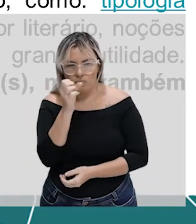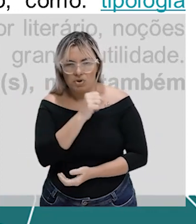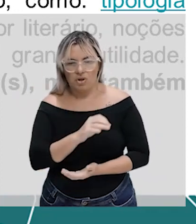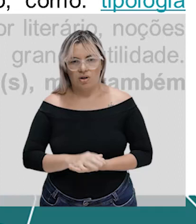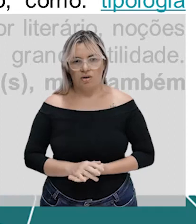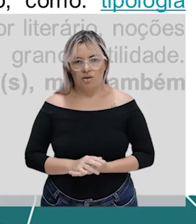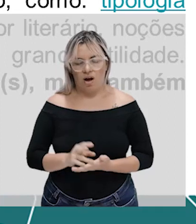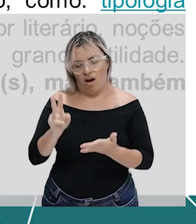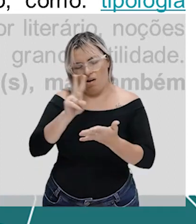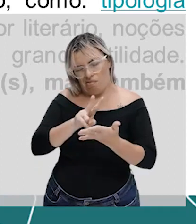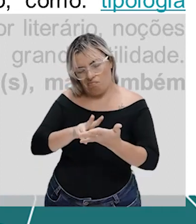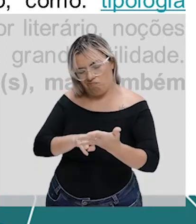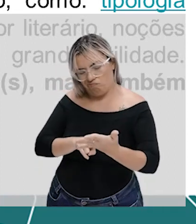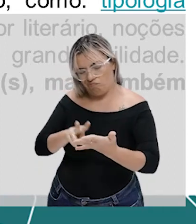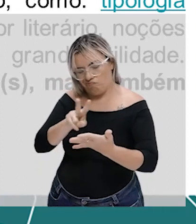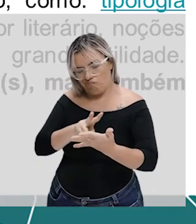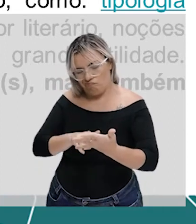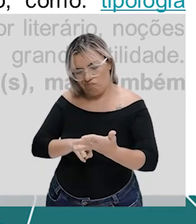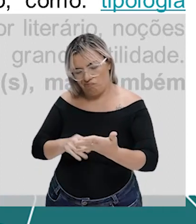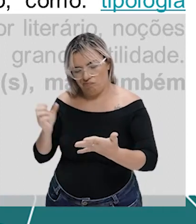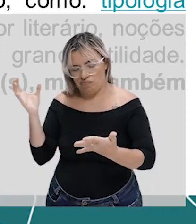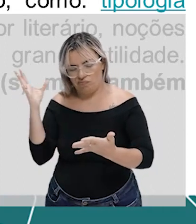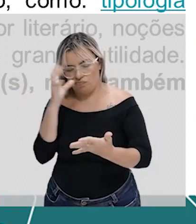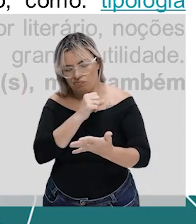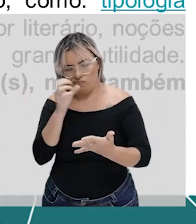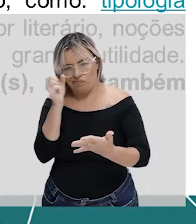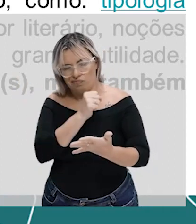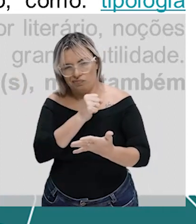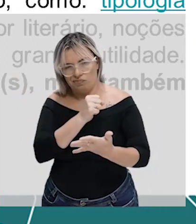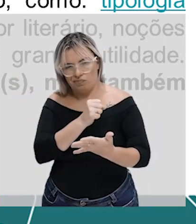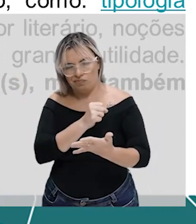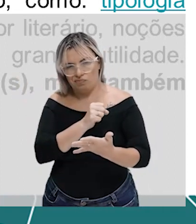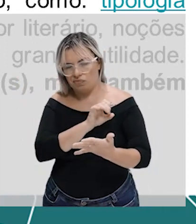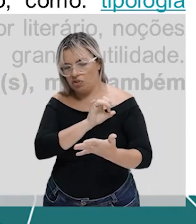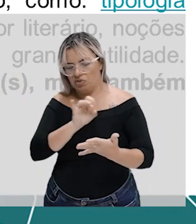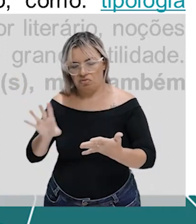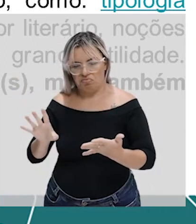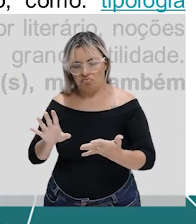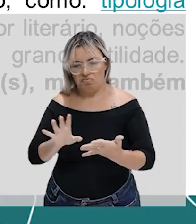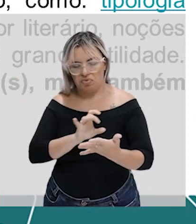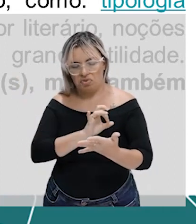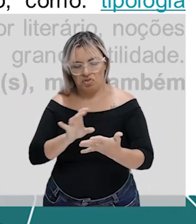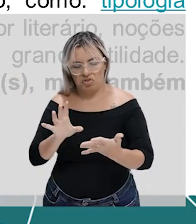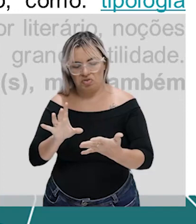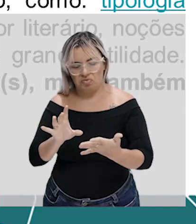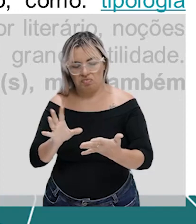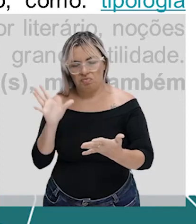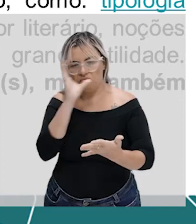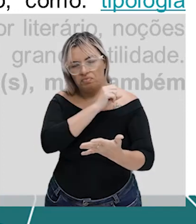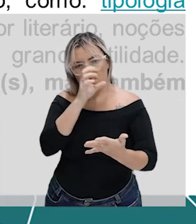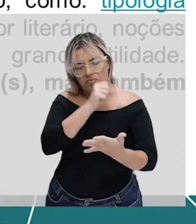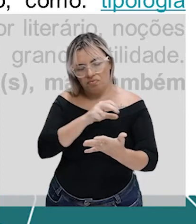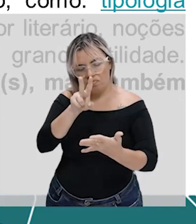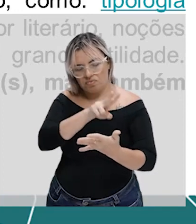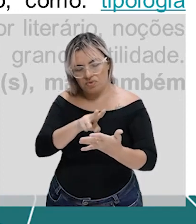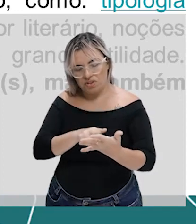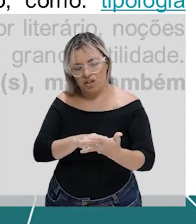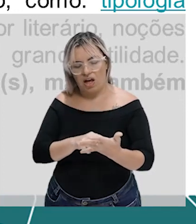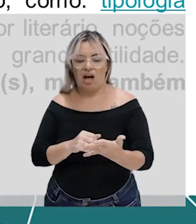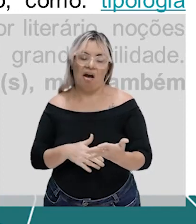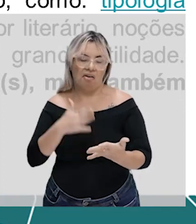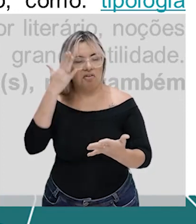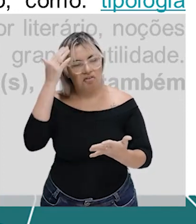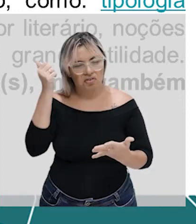eu vou passar os olhos no texto, tem uma expressão assim, vou passar os olhos no texto, e daí, eu sou rápida nisso, eu passo os olhos no texto e já sei o que está